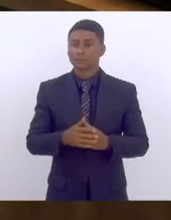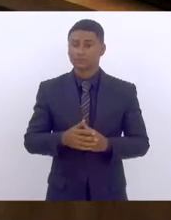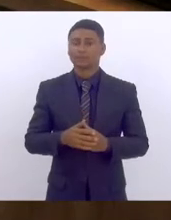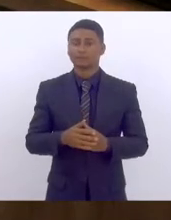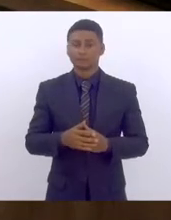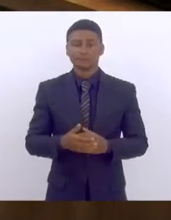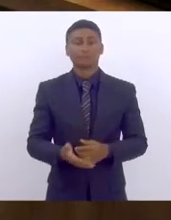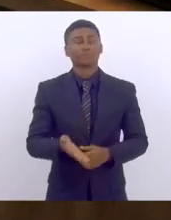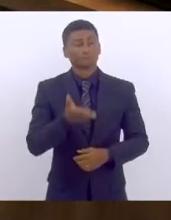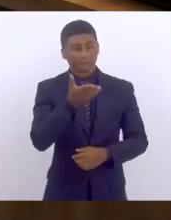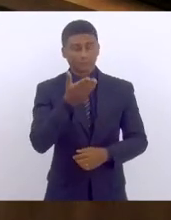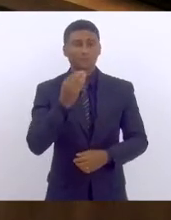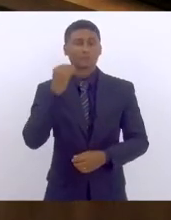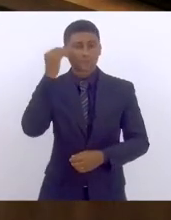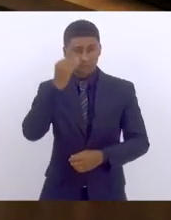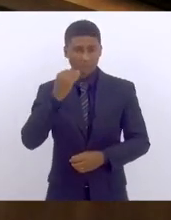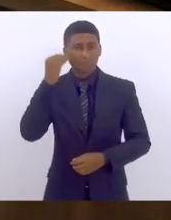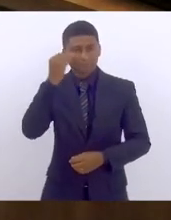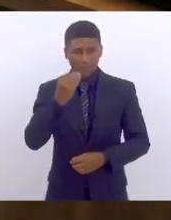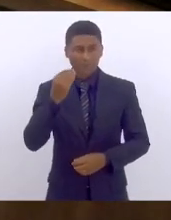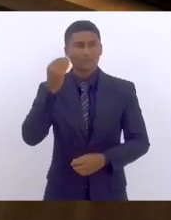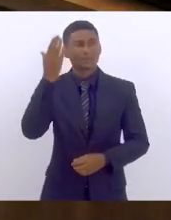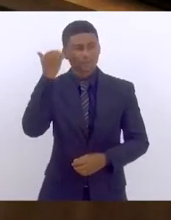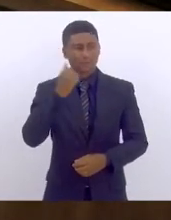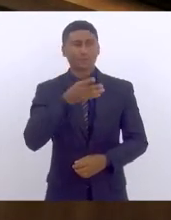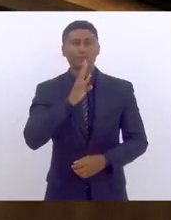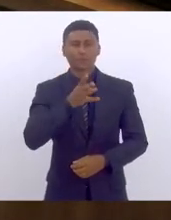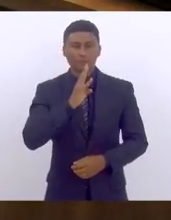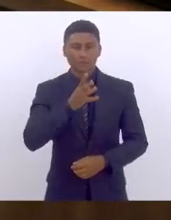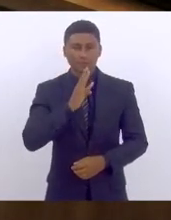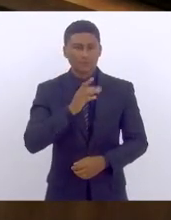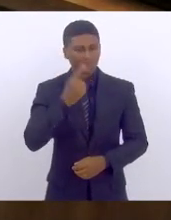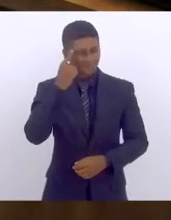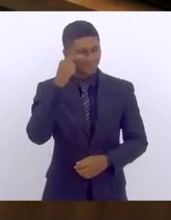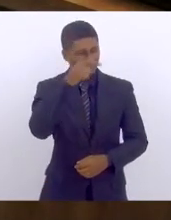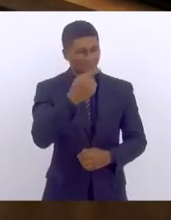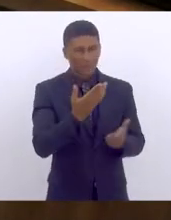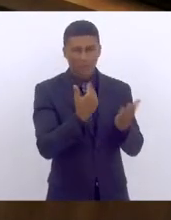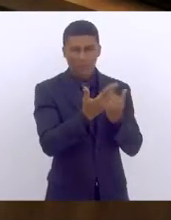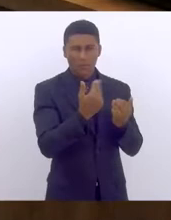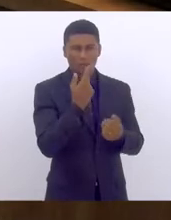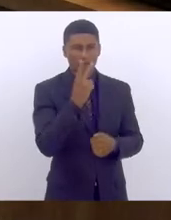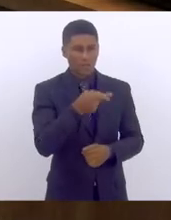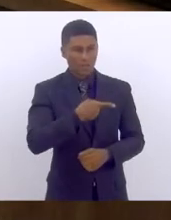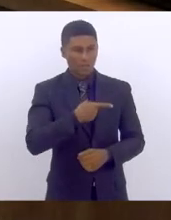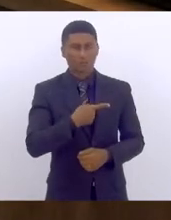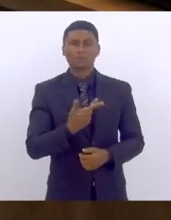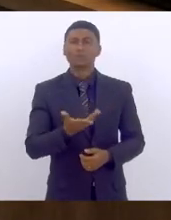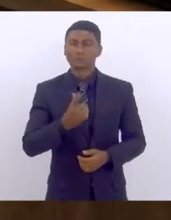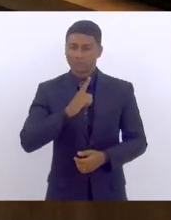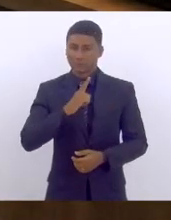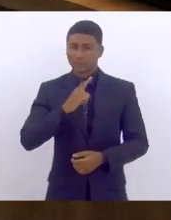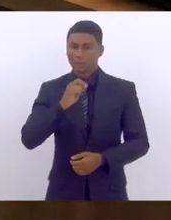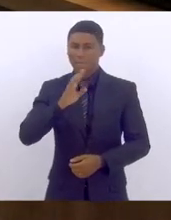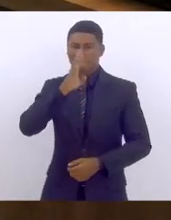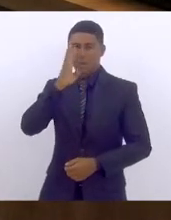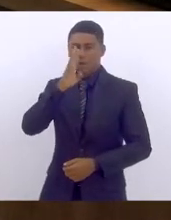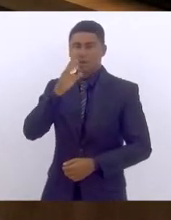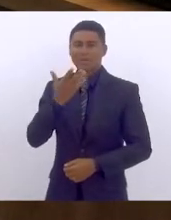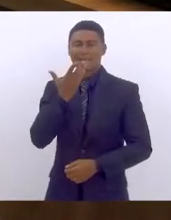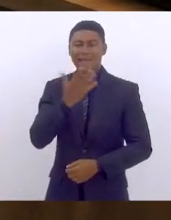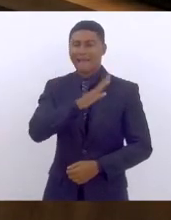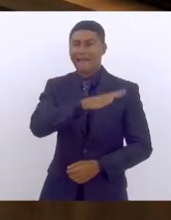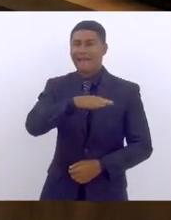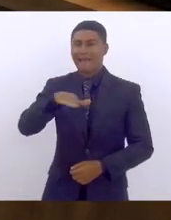Vossa Excelência tomou conhecimento, como comentou comigo, então, violações, abusos de criança